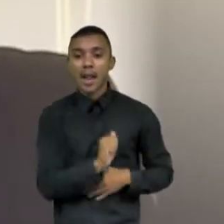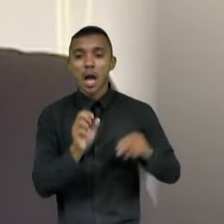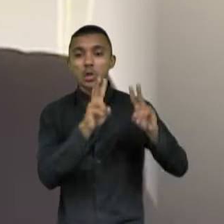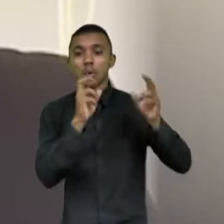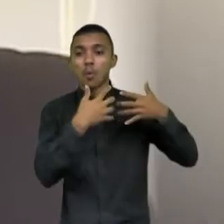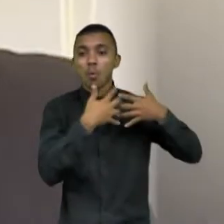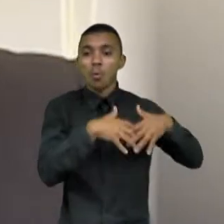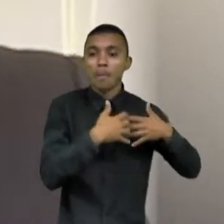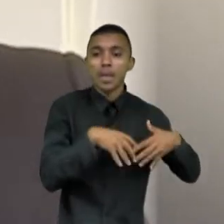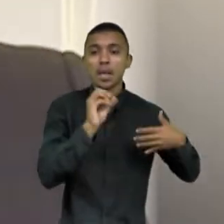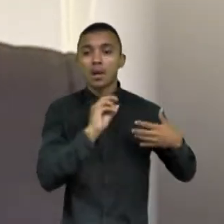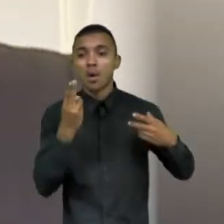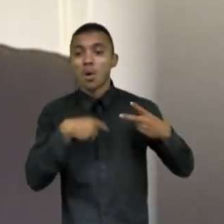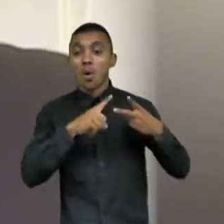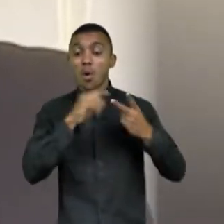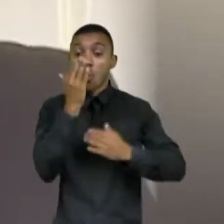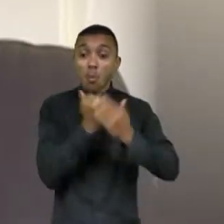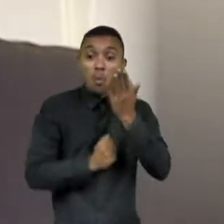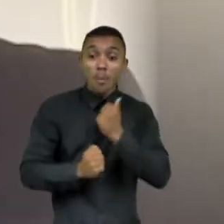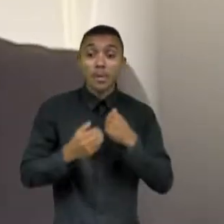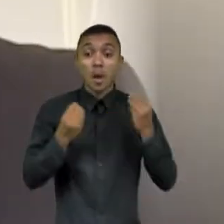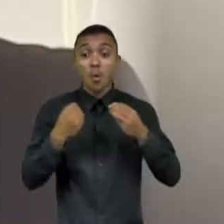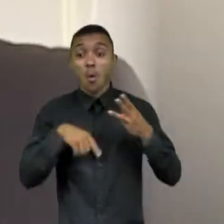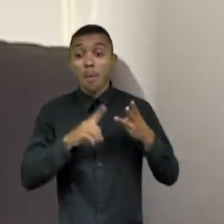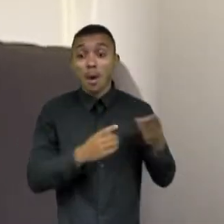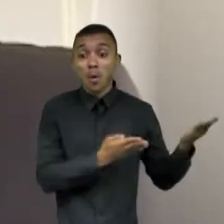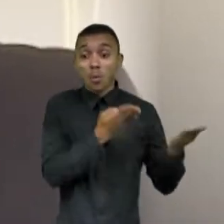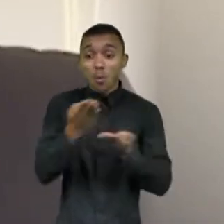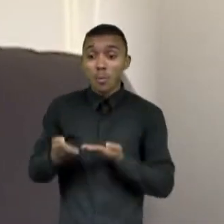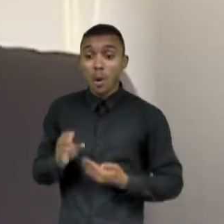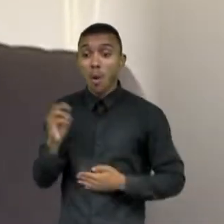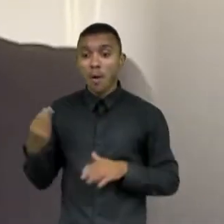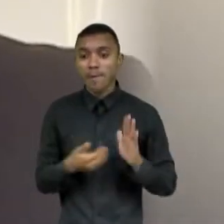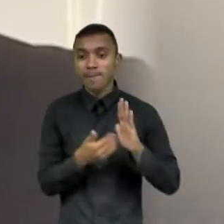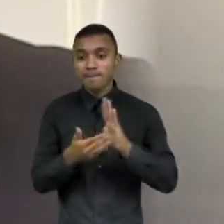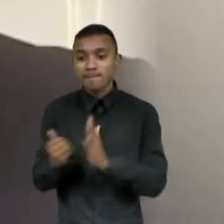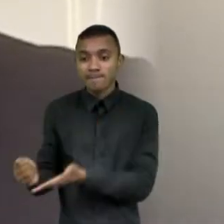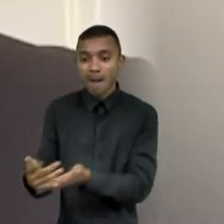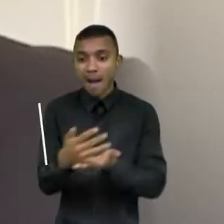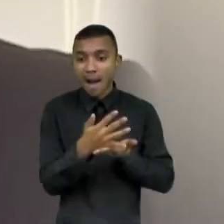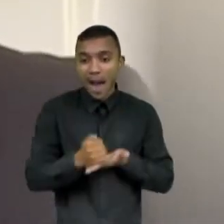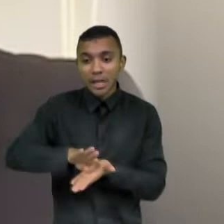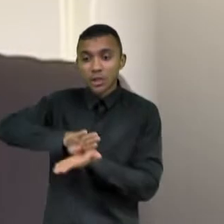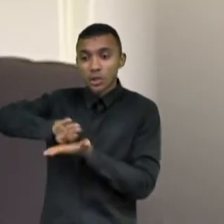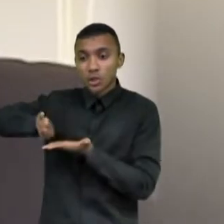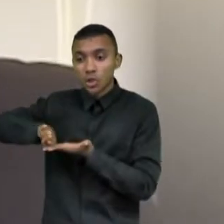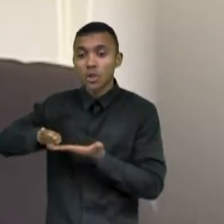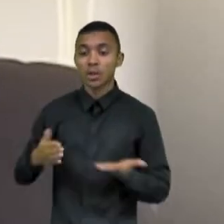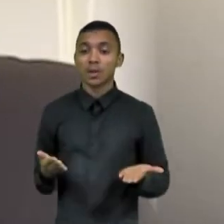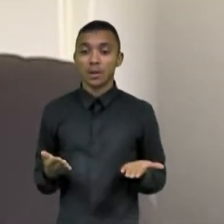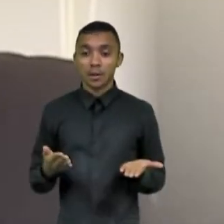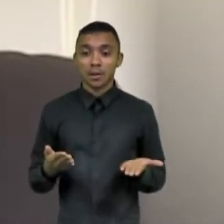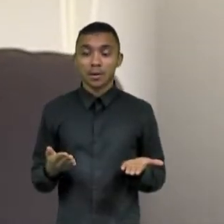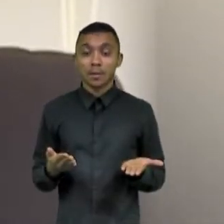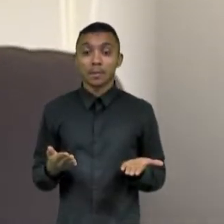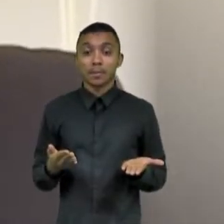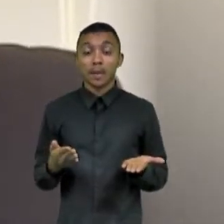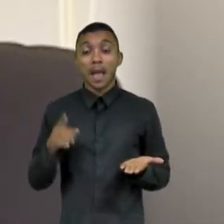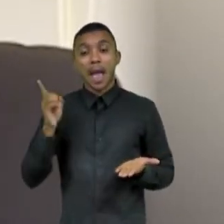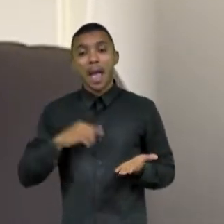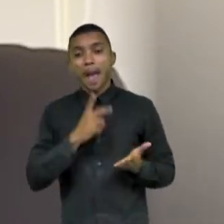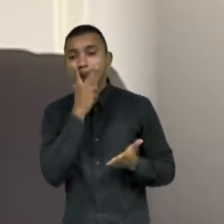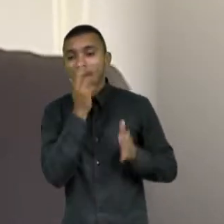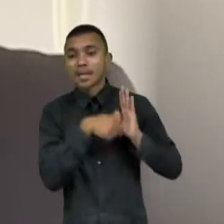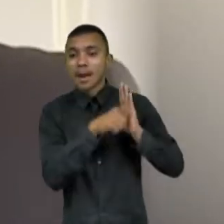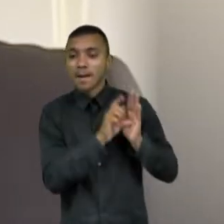dos alimentos, o manuseio dos alimentos, o descarte dos alimentos, possa, obviamente, ser um canal indutor de